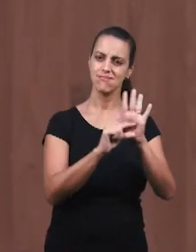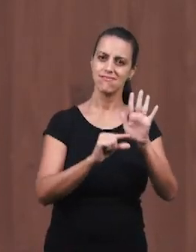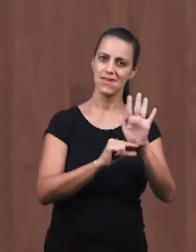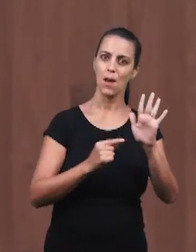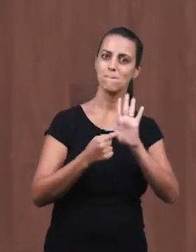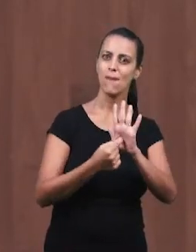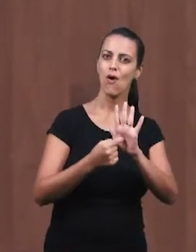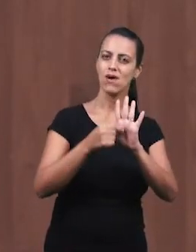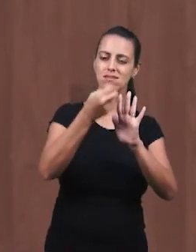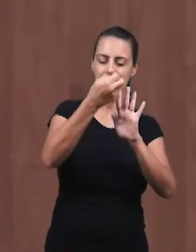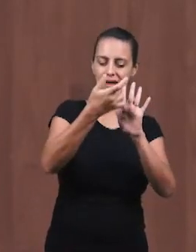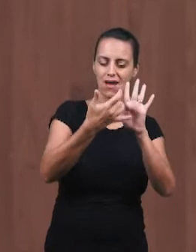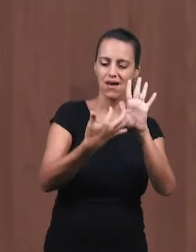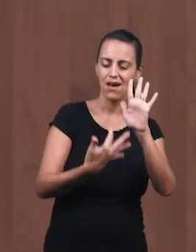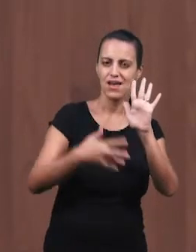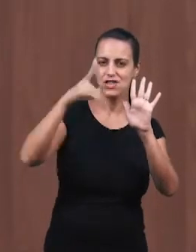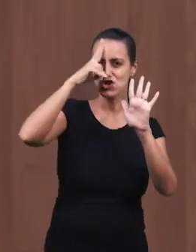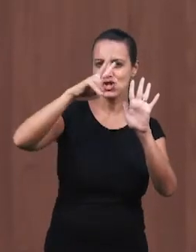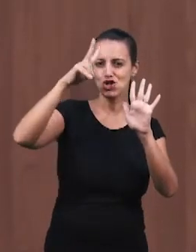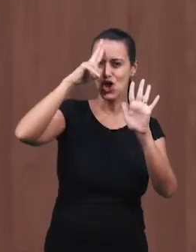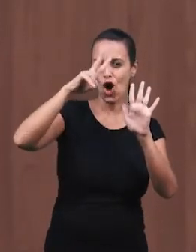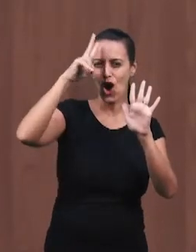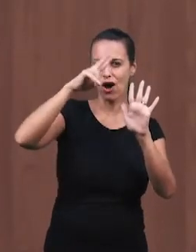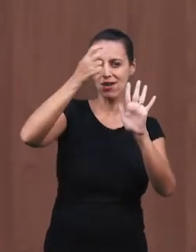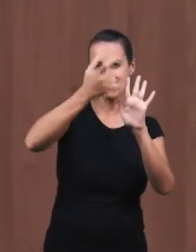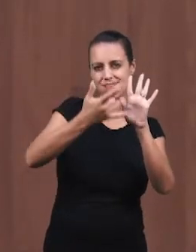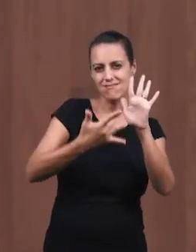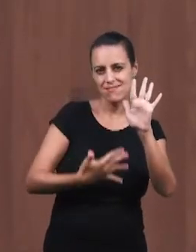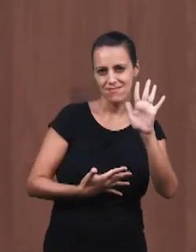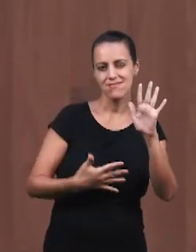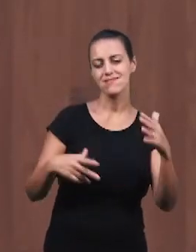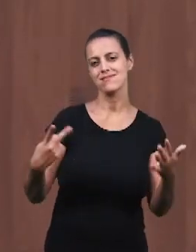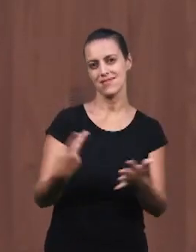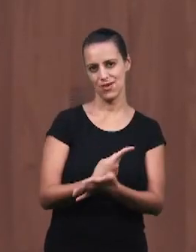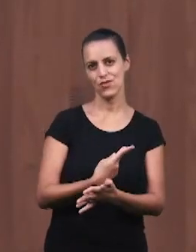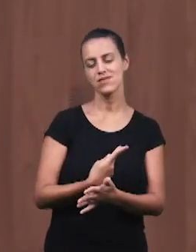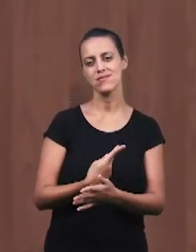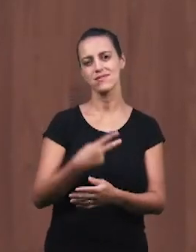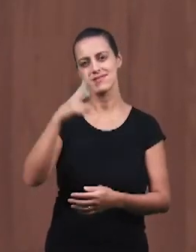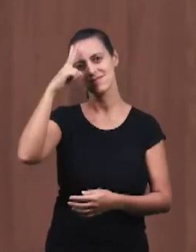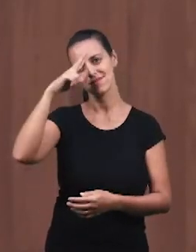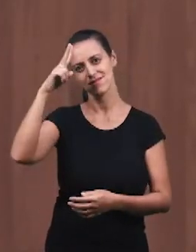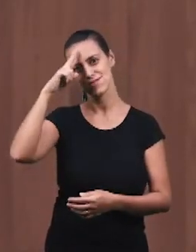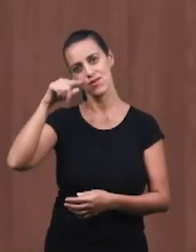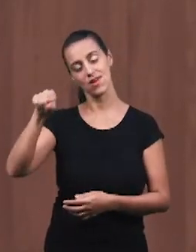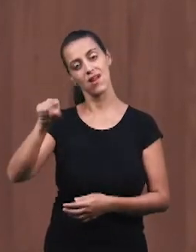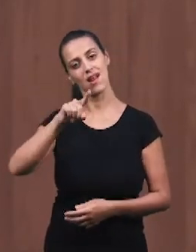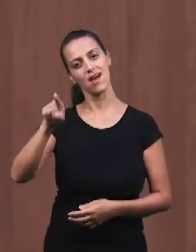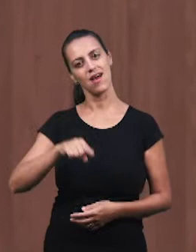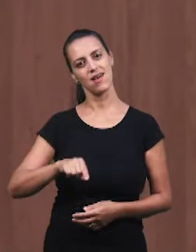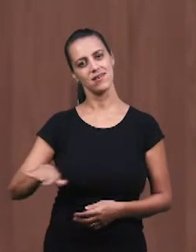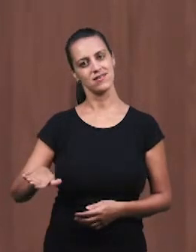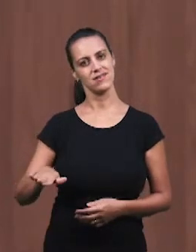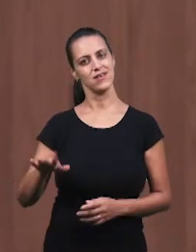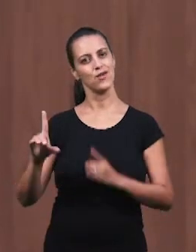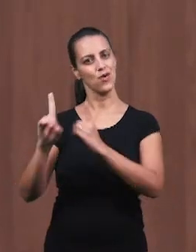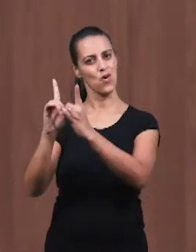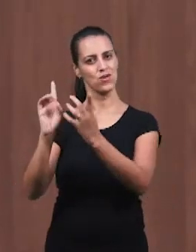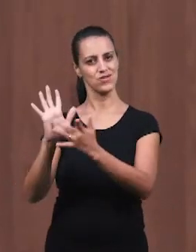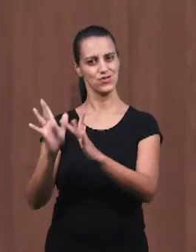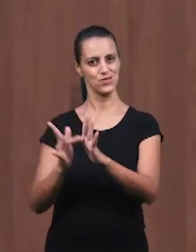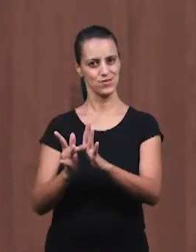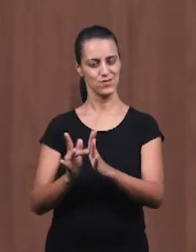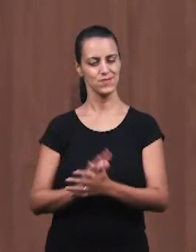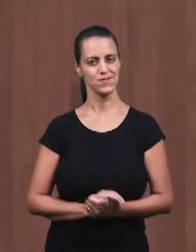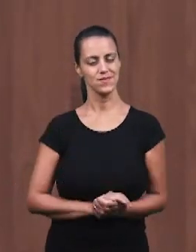que falam desse histórico, né, desse fatos históricos relacionados ao encontro do Senhor